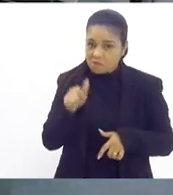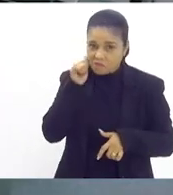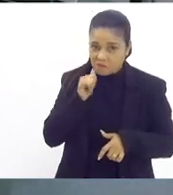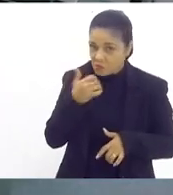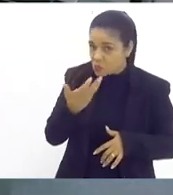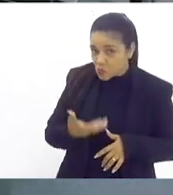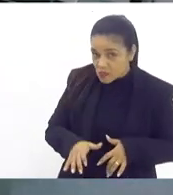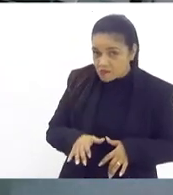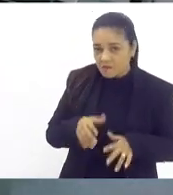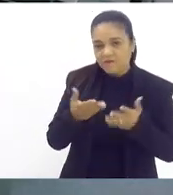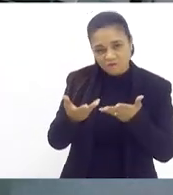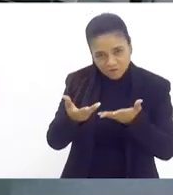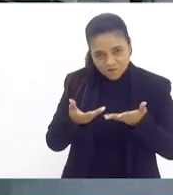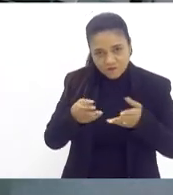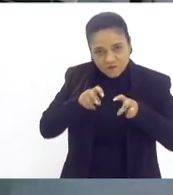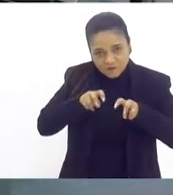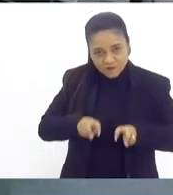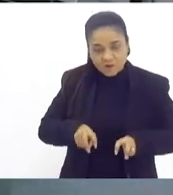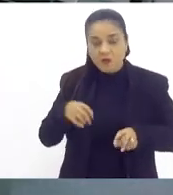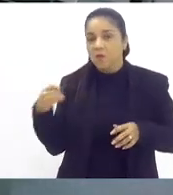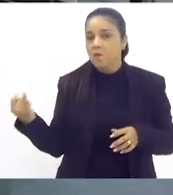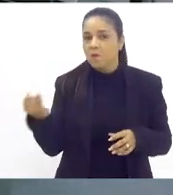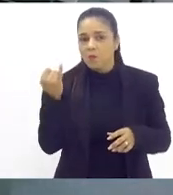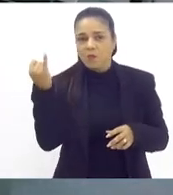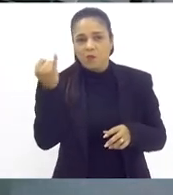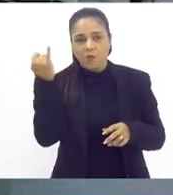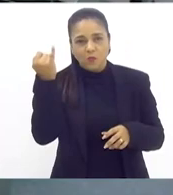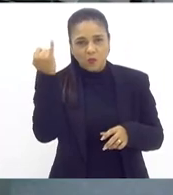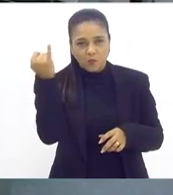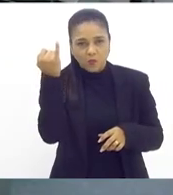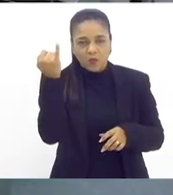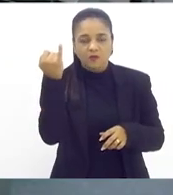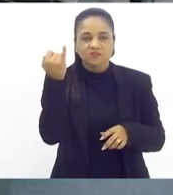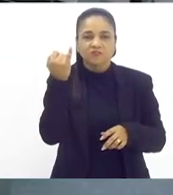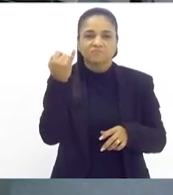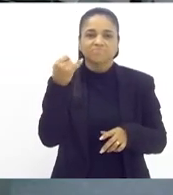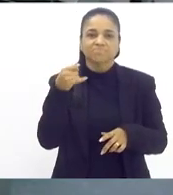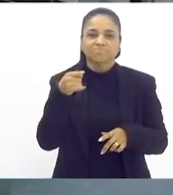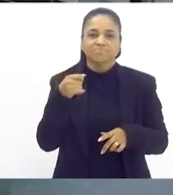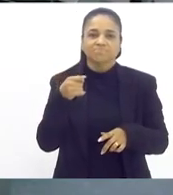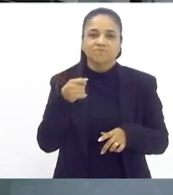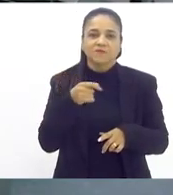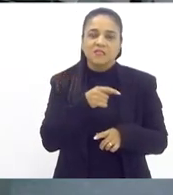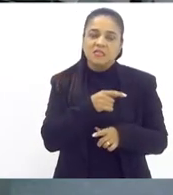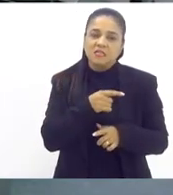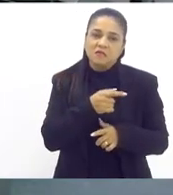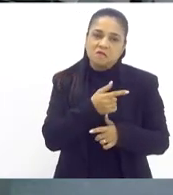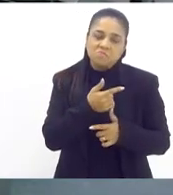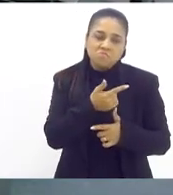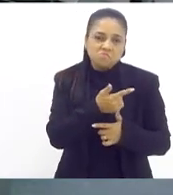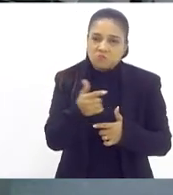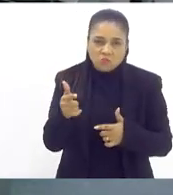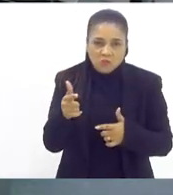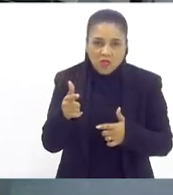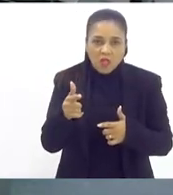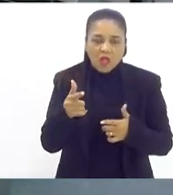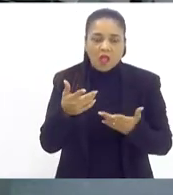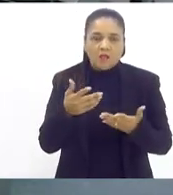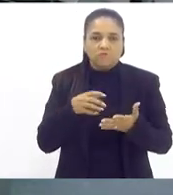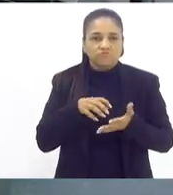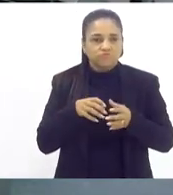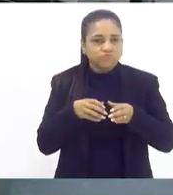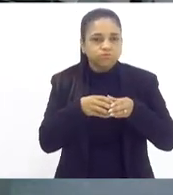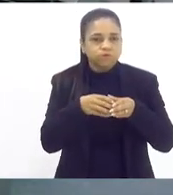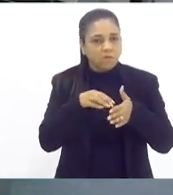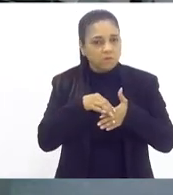né, porque eu acho importante aqui, apesar dela, não, ninguém aqui tem uma delegação formal, mas a nossa secretária de Fazenda